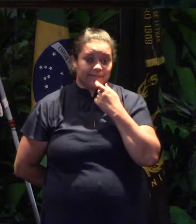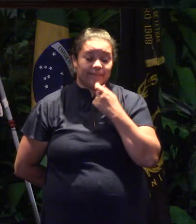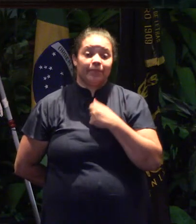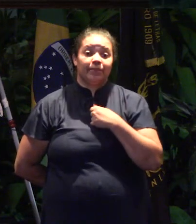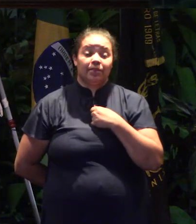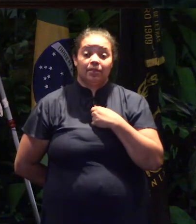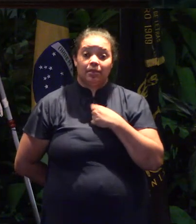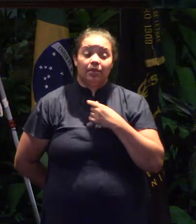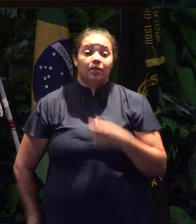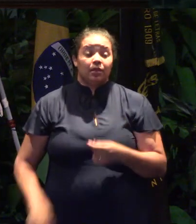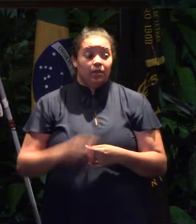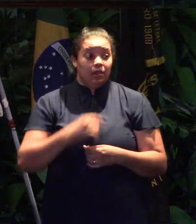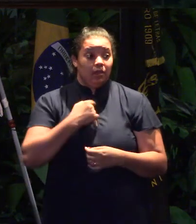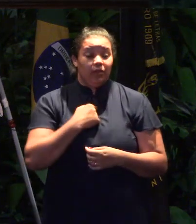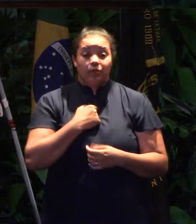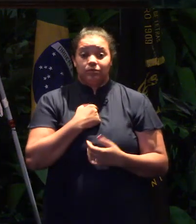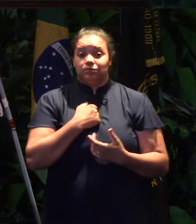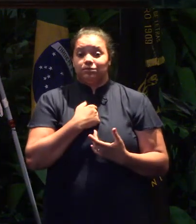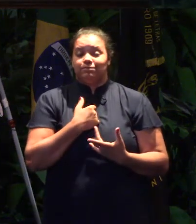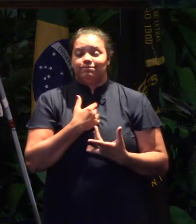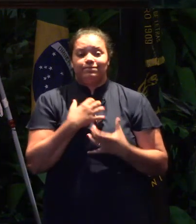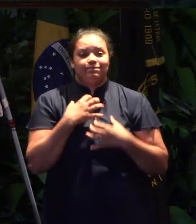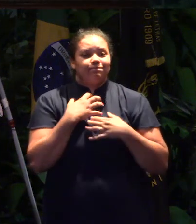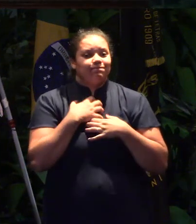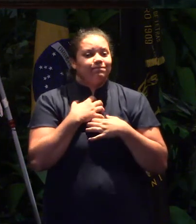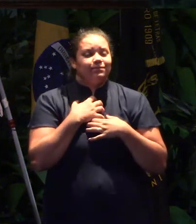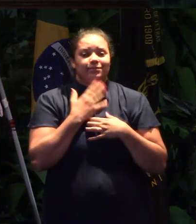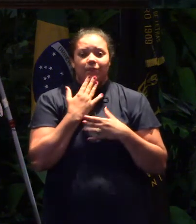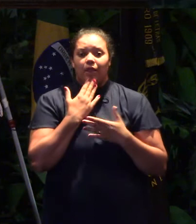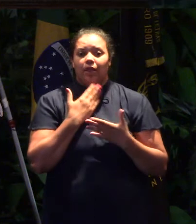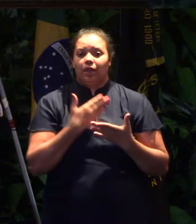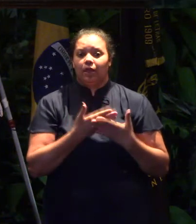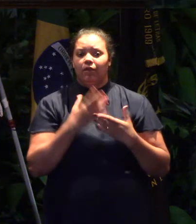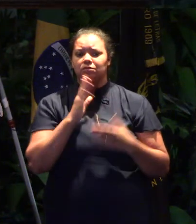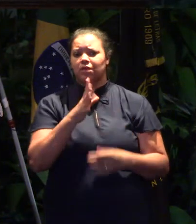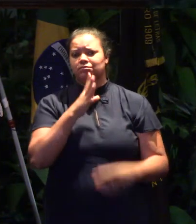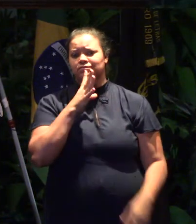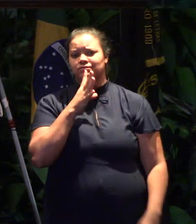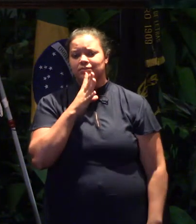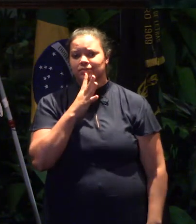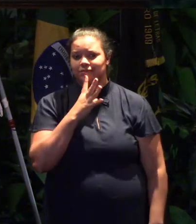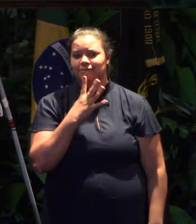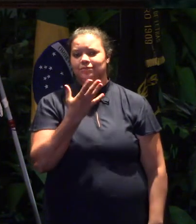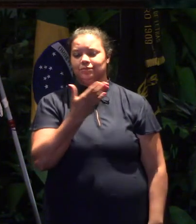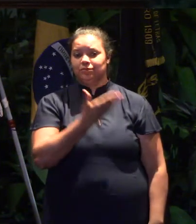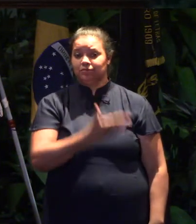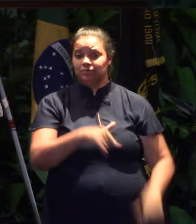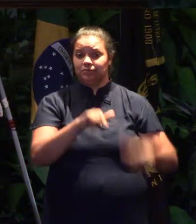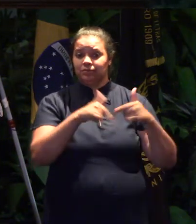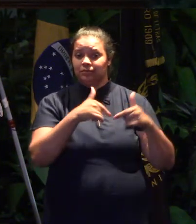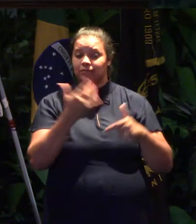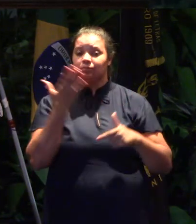Encantada, mais uma vez encantada, já conheço o seu trabalho na área de políticas públicas, tive o